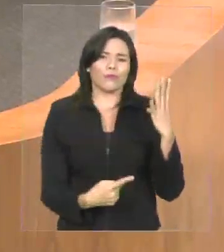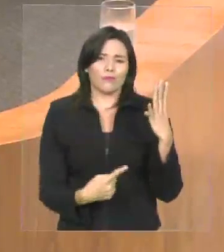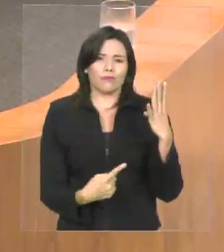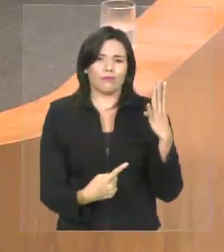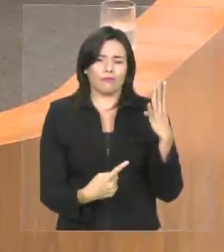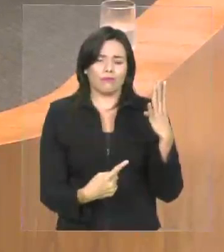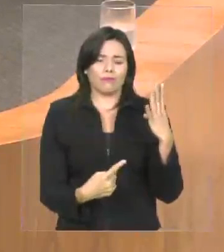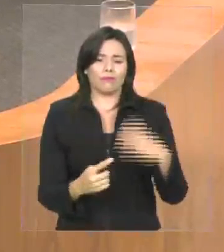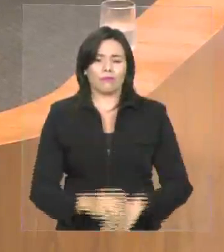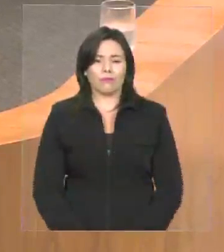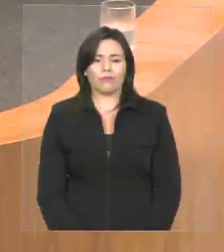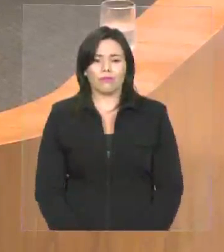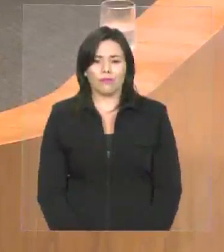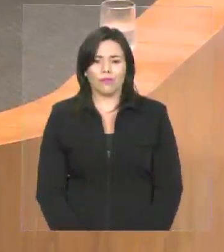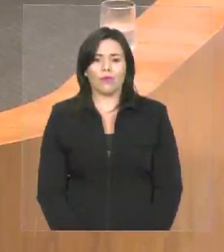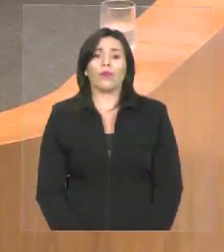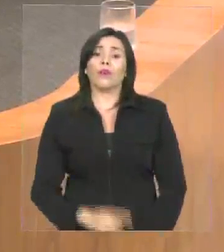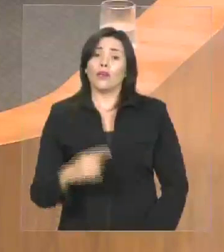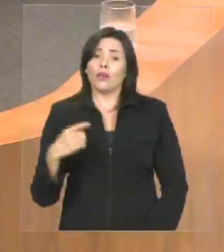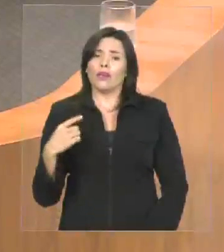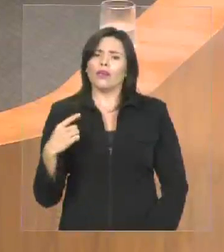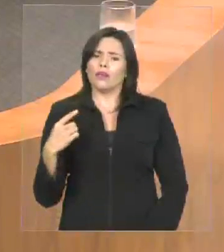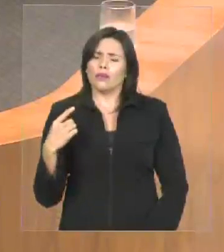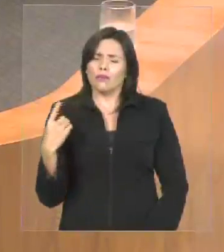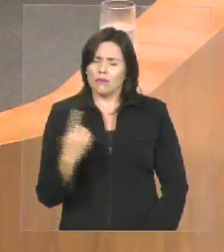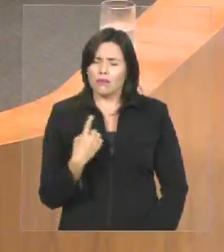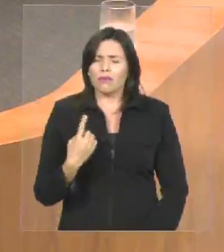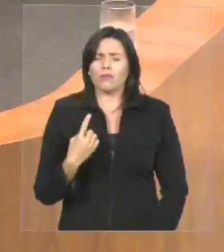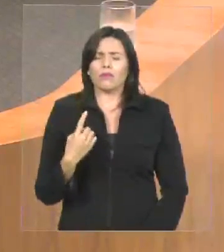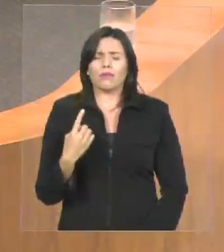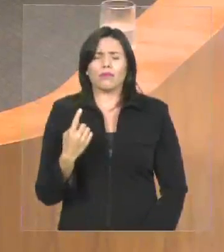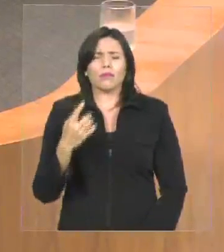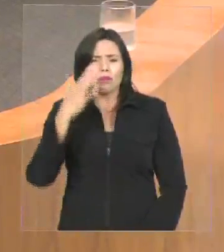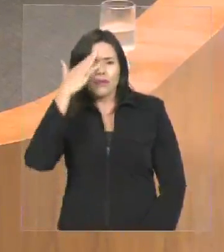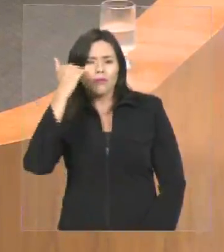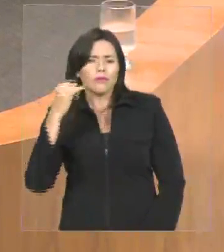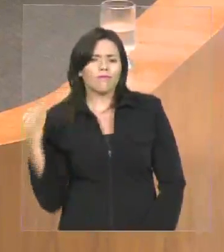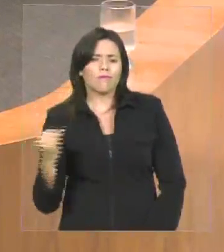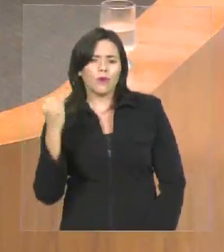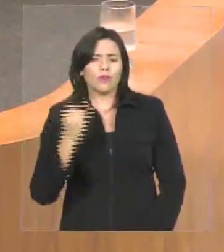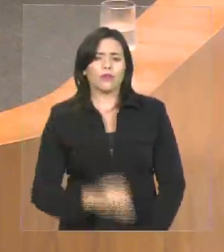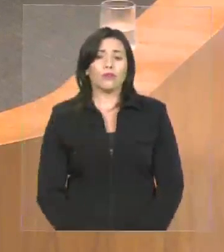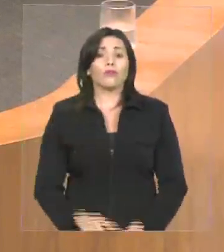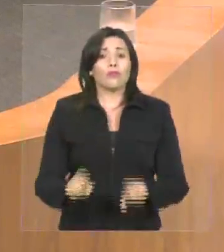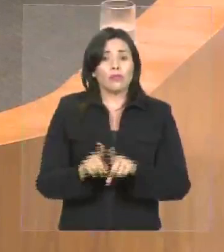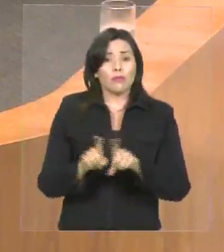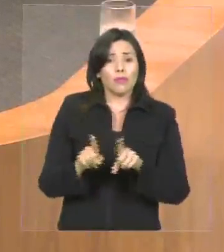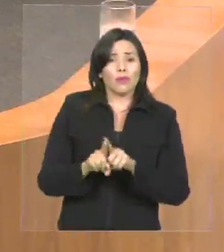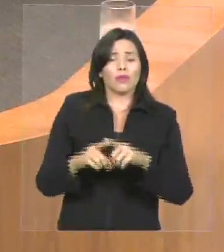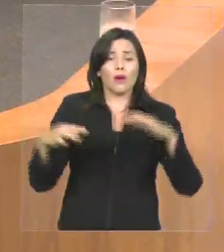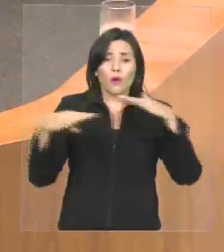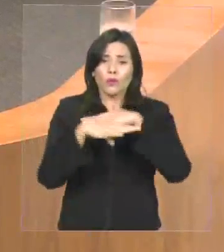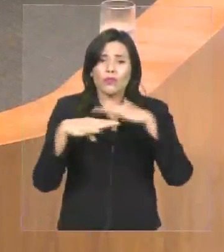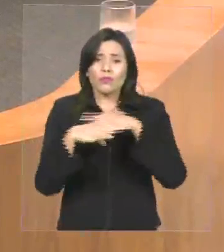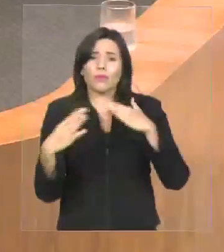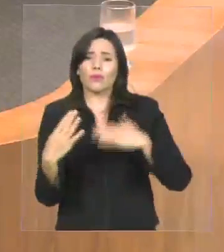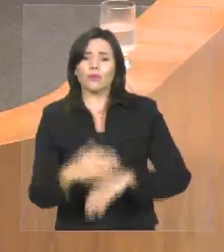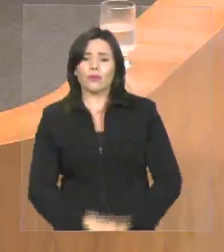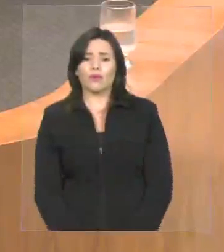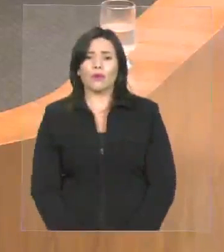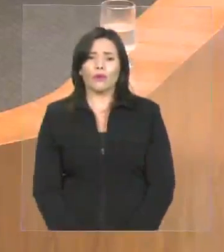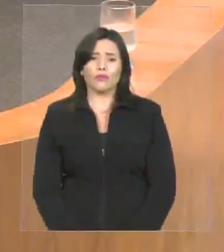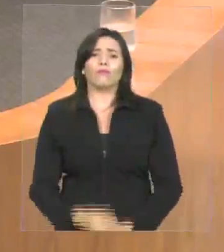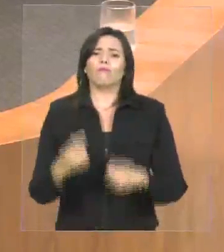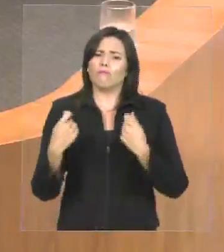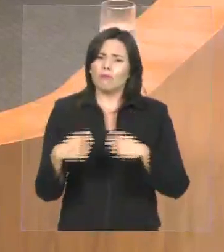que ver que é uma questão fundamental. Ontem se falou aqui até em transporte de massas, que é necessário encontrar uma solução para a ilha e